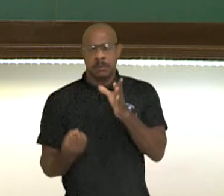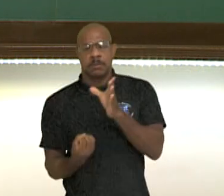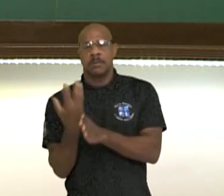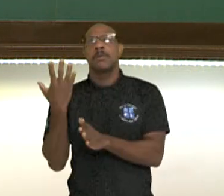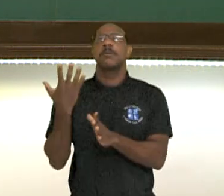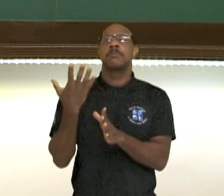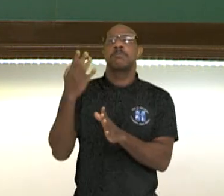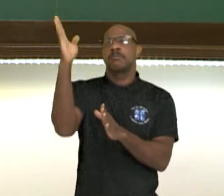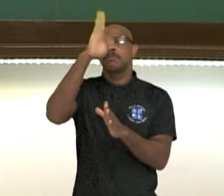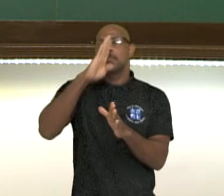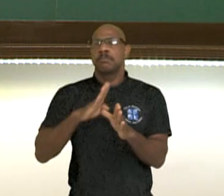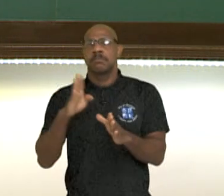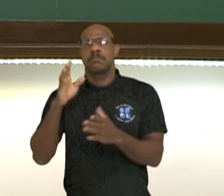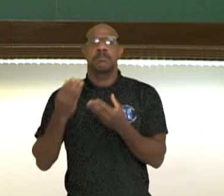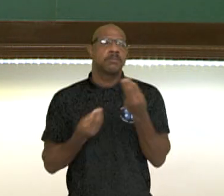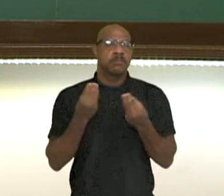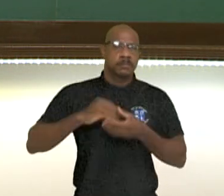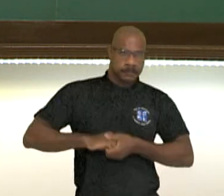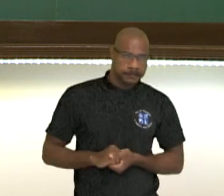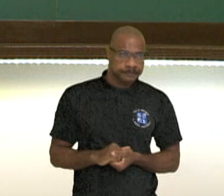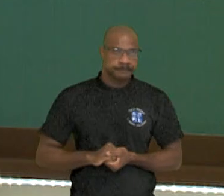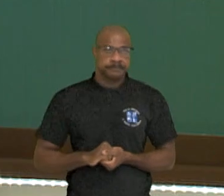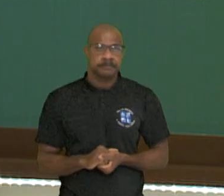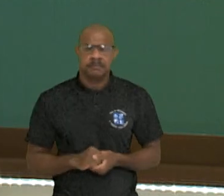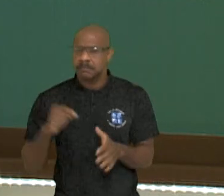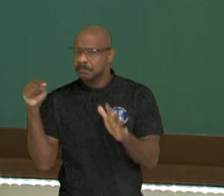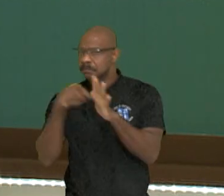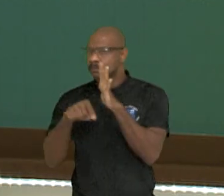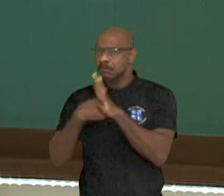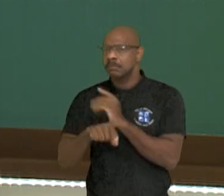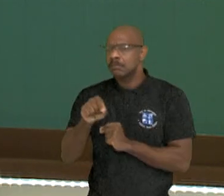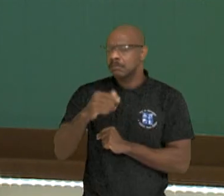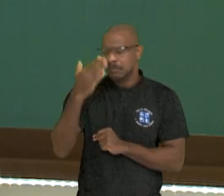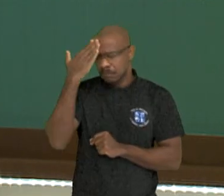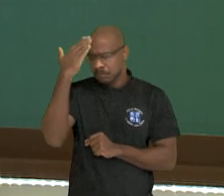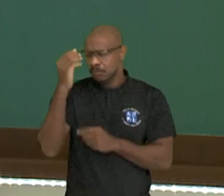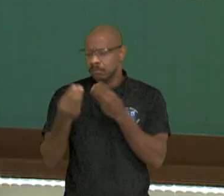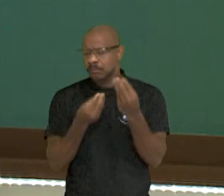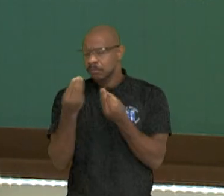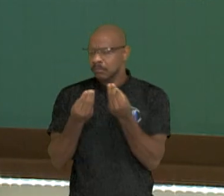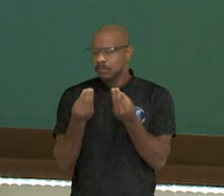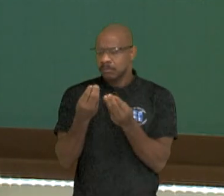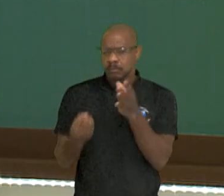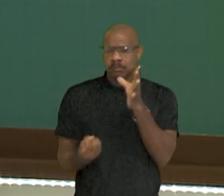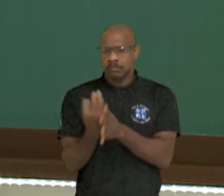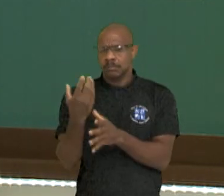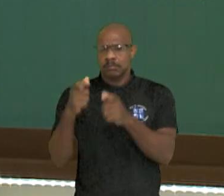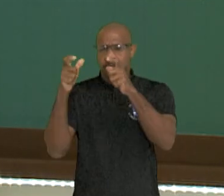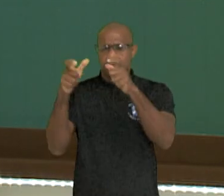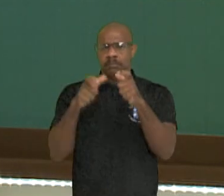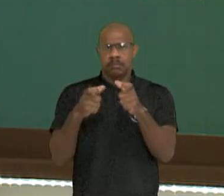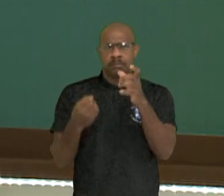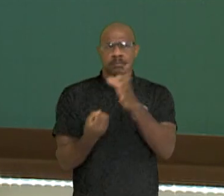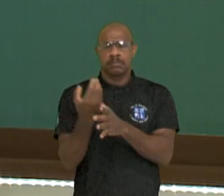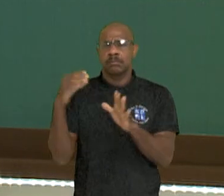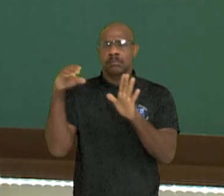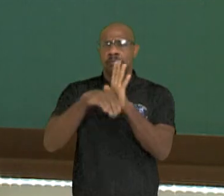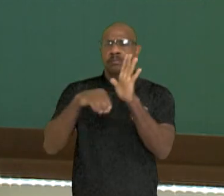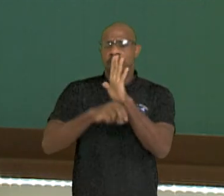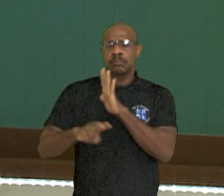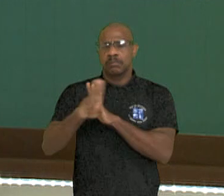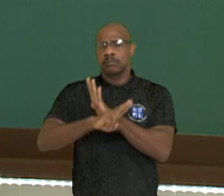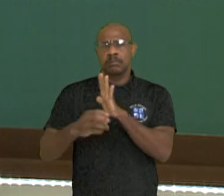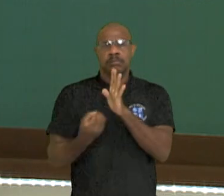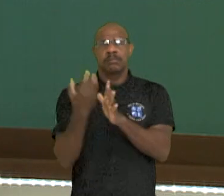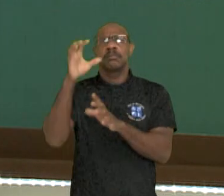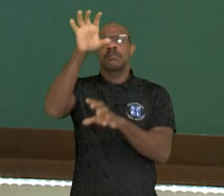do nosso território. E aí eu pergunto para vocês sabem como se forma um território? Quando eu uso esse conceito? E também